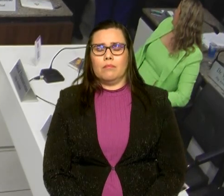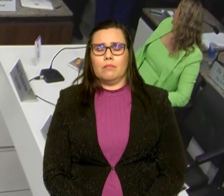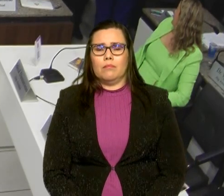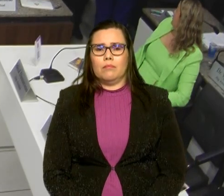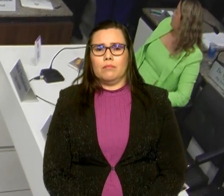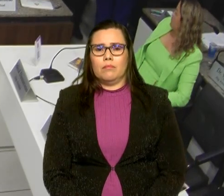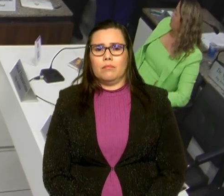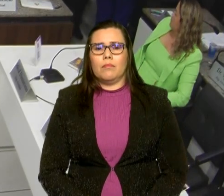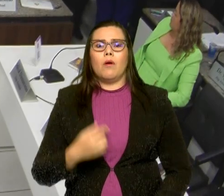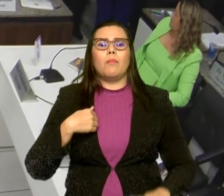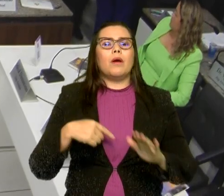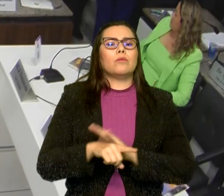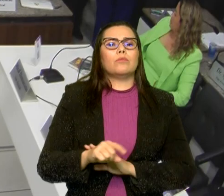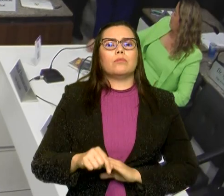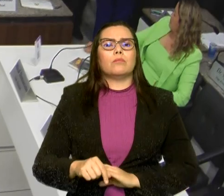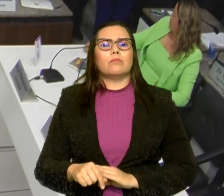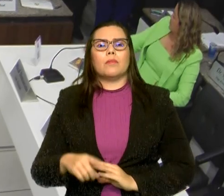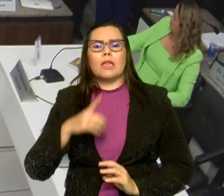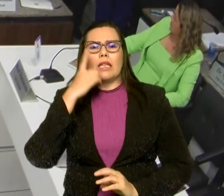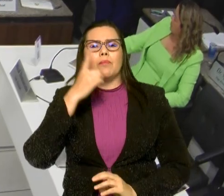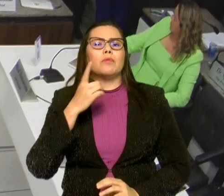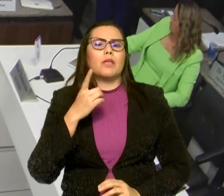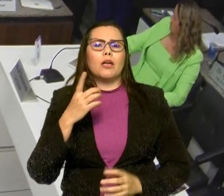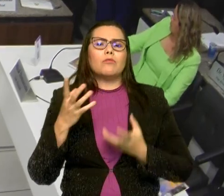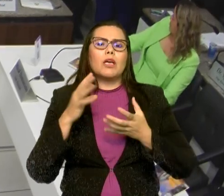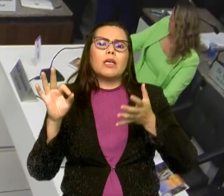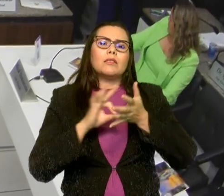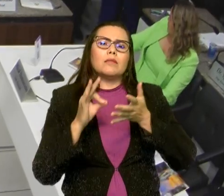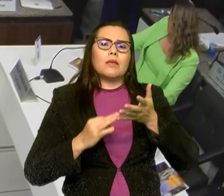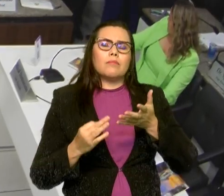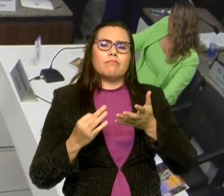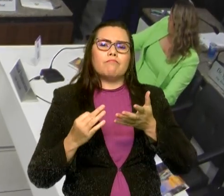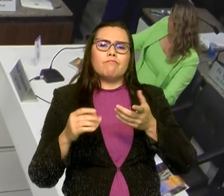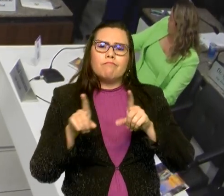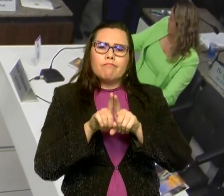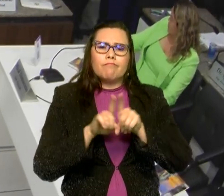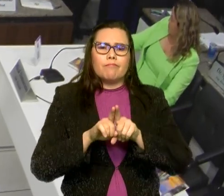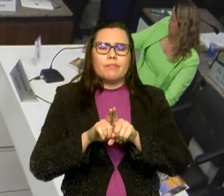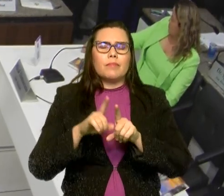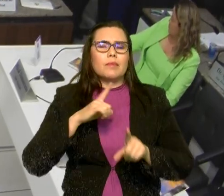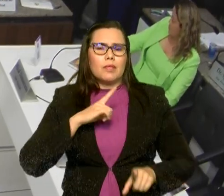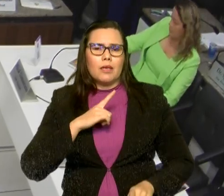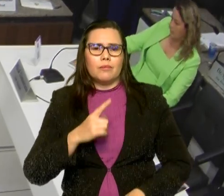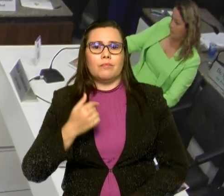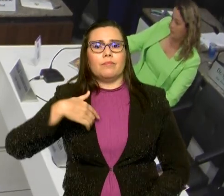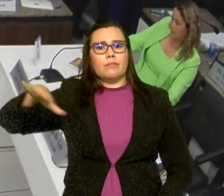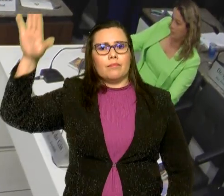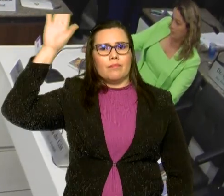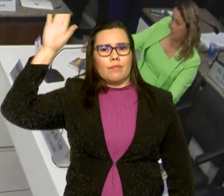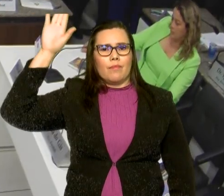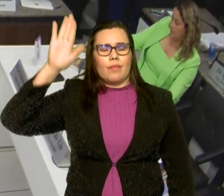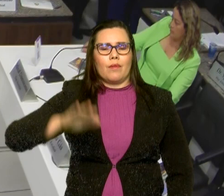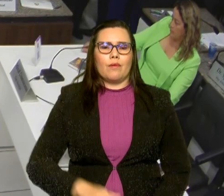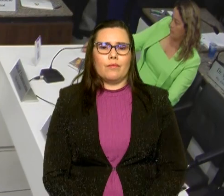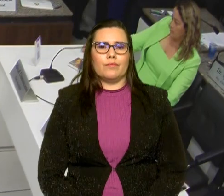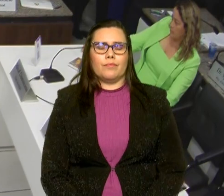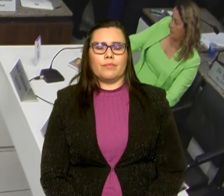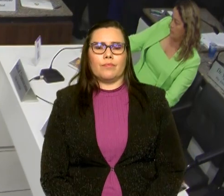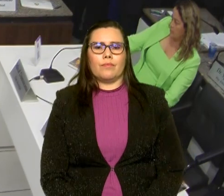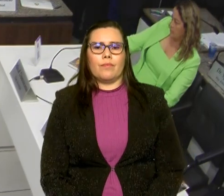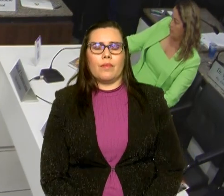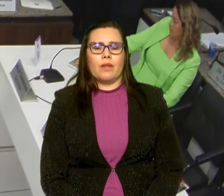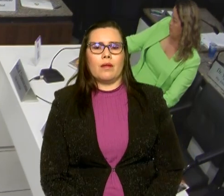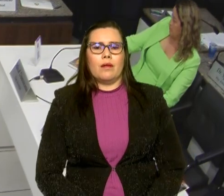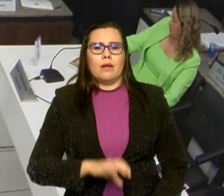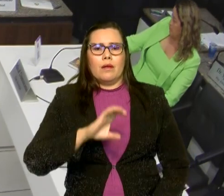Alguém mais quer subscrever? Por favor. Carlos Lula subscreve também, presidente. Deputada